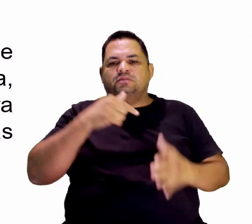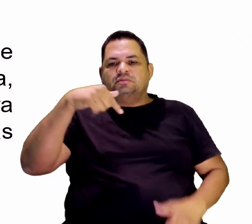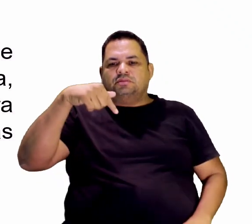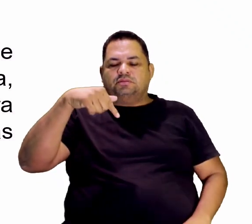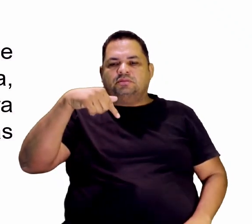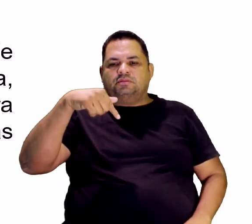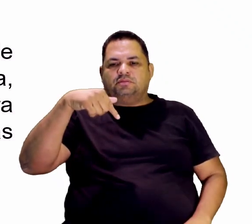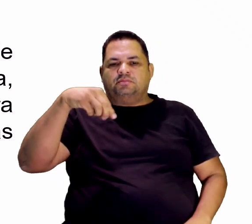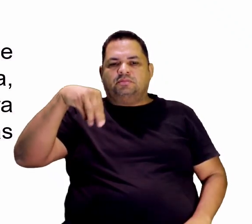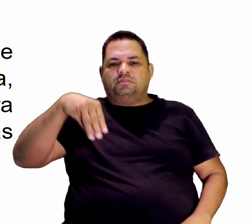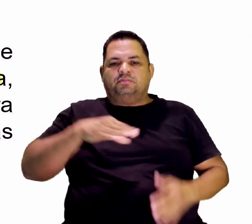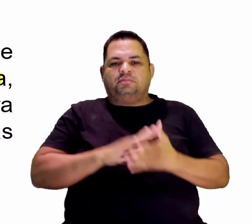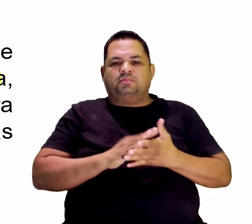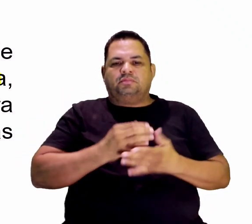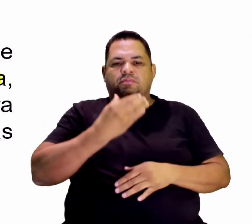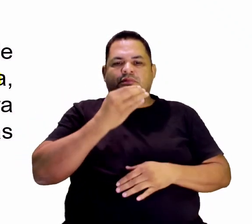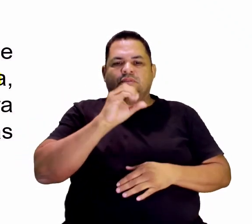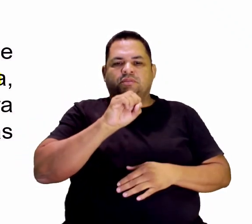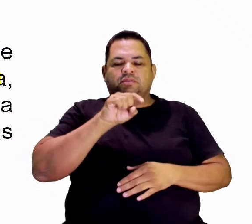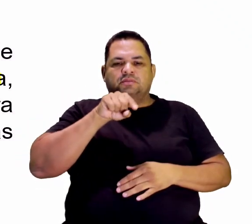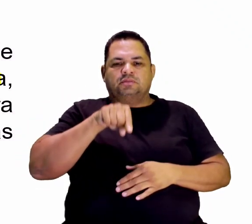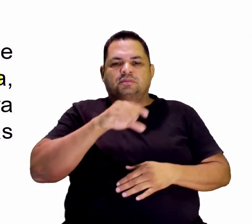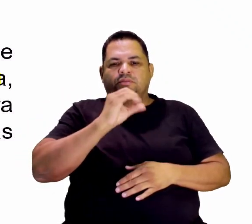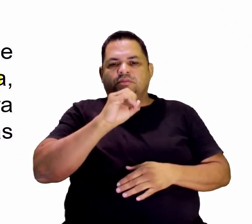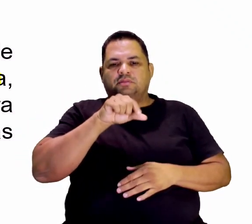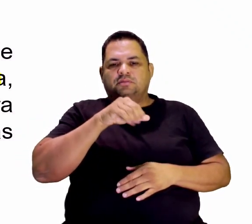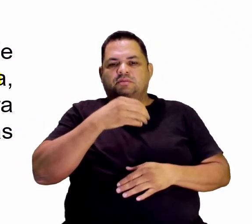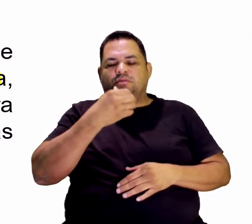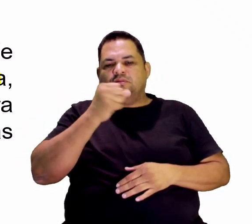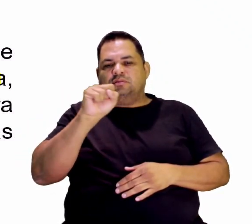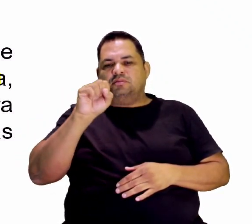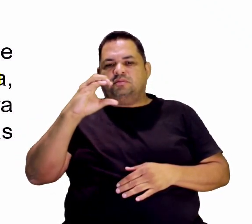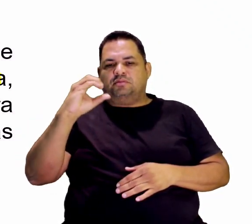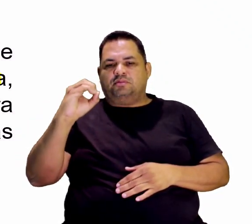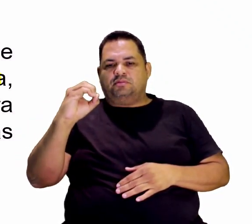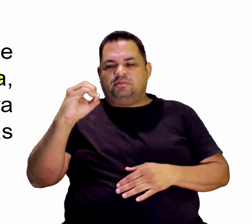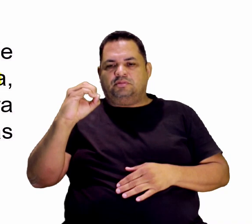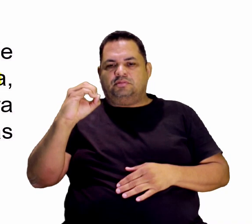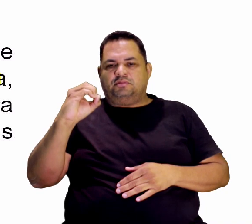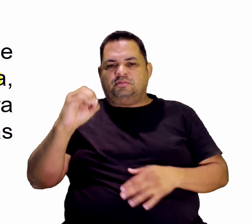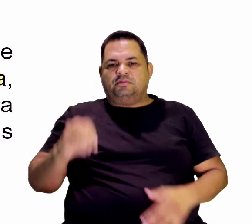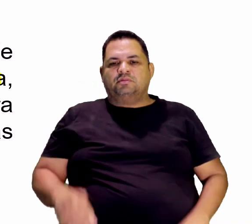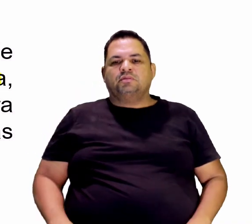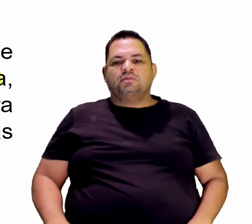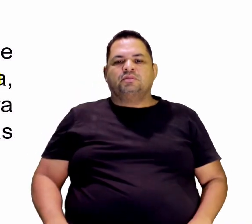muito inclusivo de modo geral. E pensando nisso, eu trago para